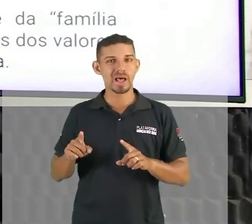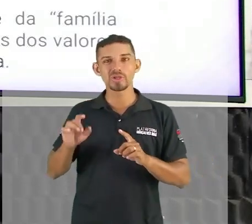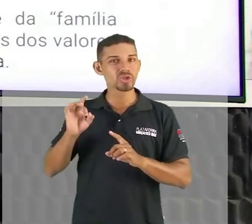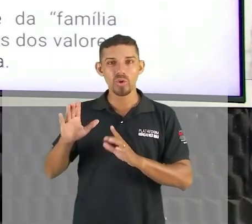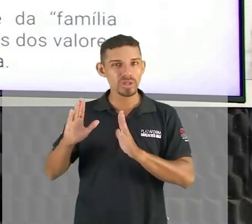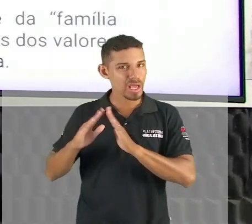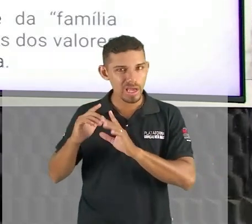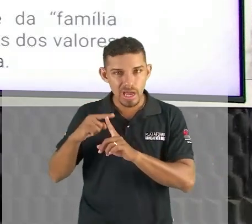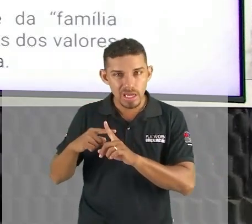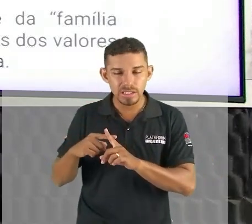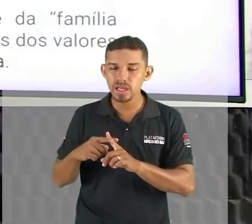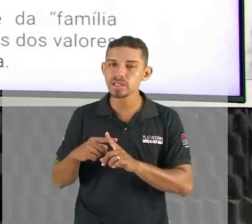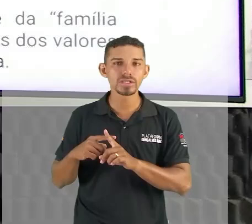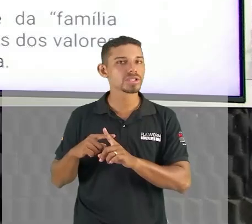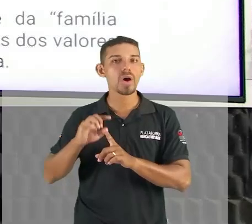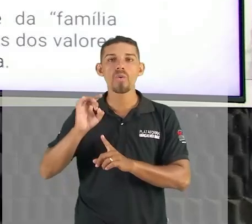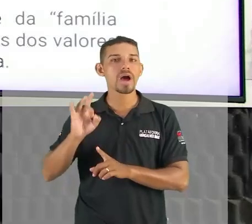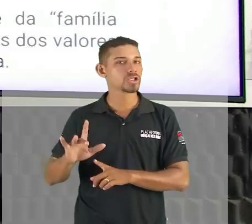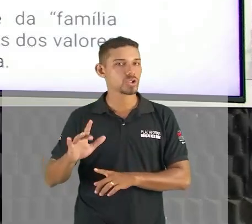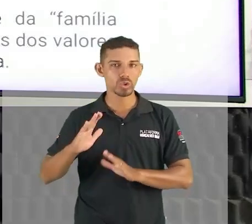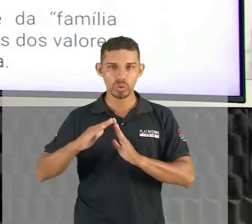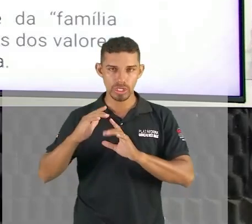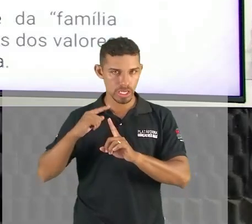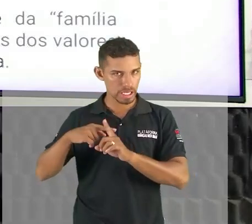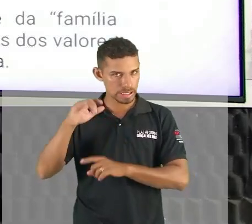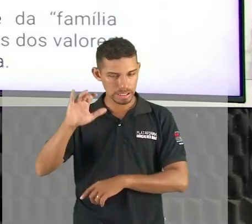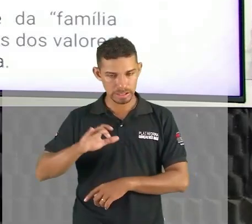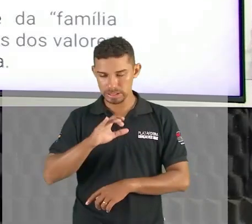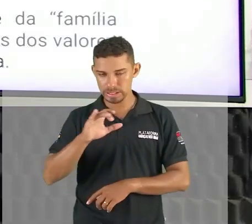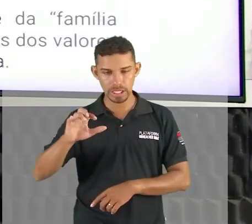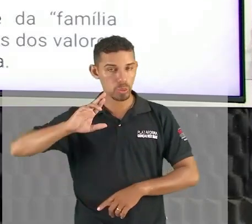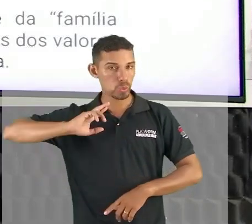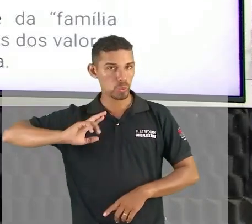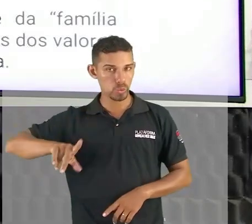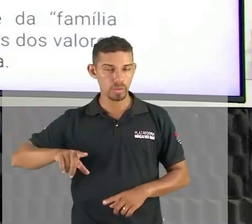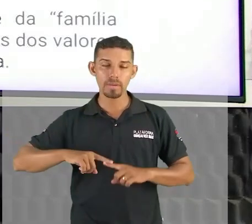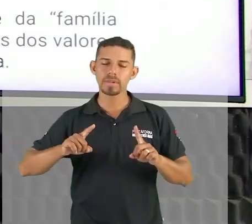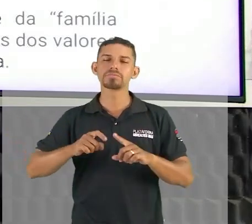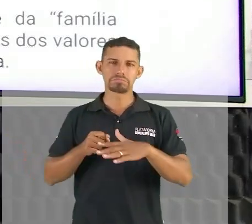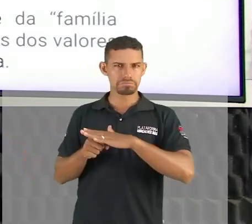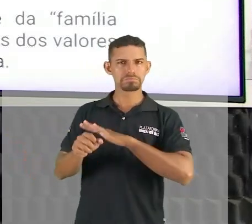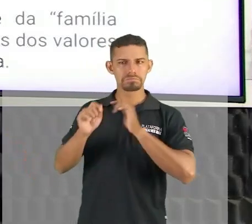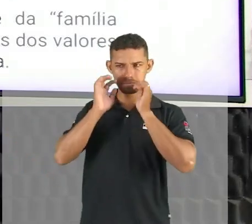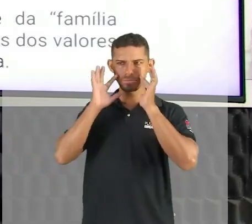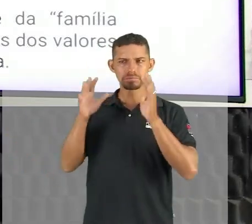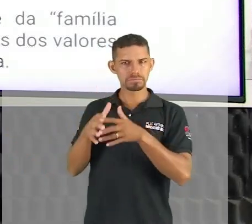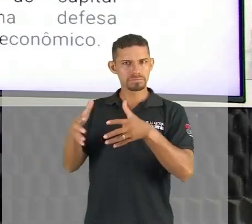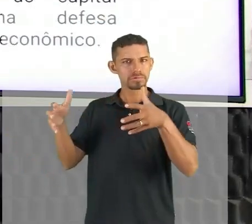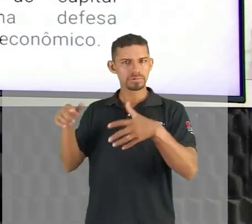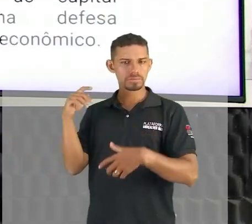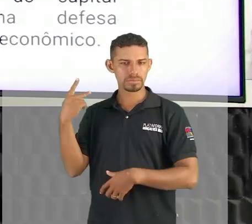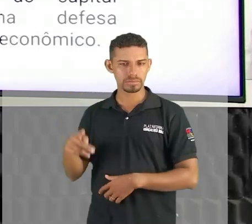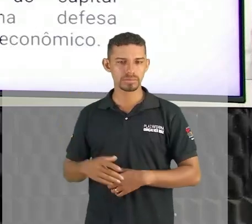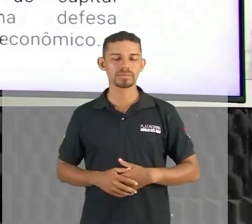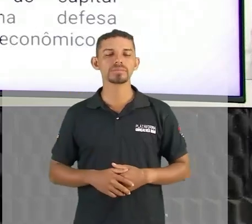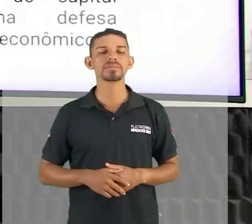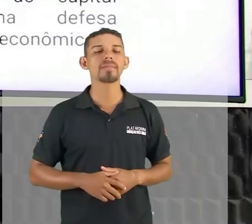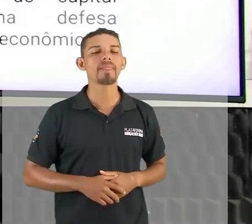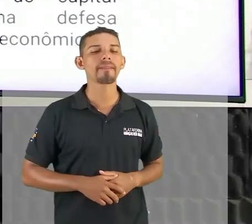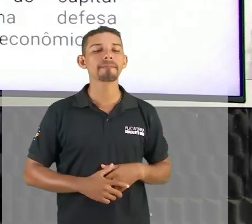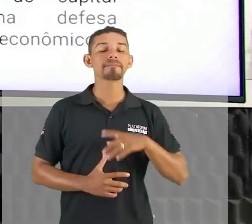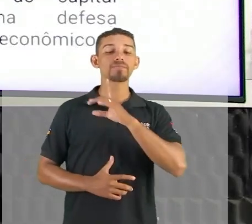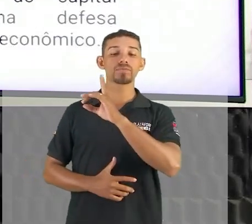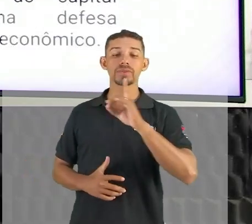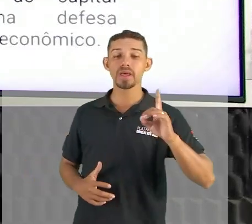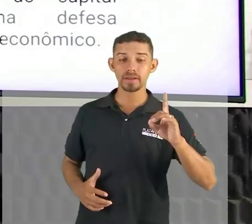igreja. Entenda que não é essa a defesa do catolicismo, embora ele participe atentamente aí desse processo. A